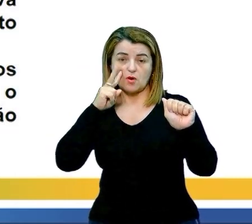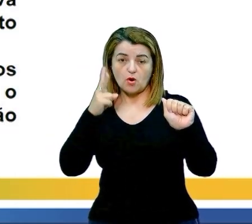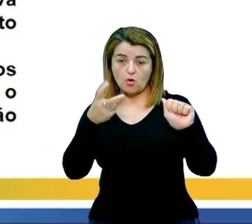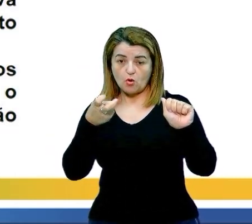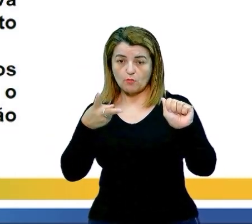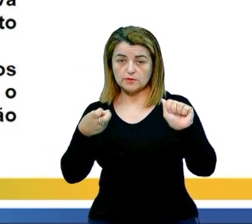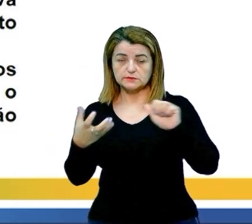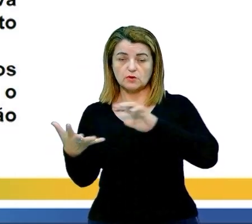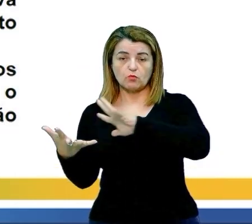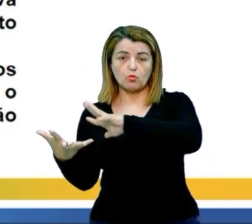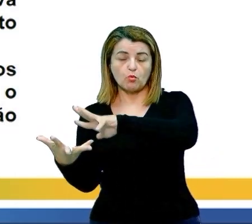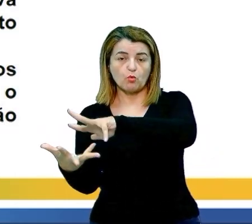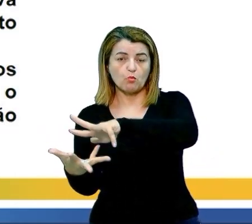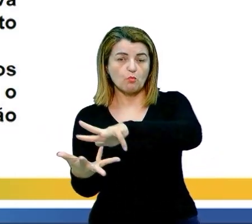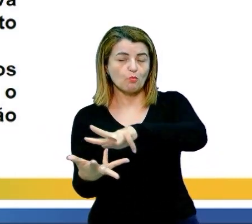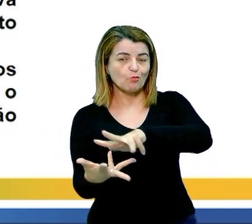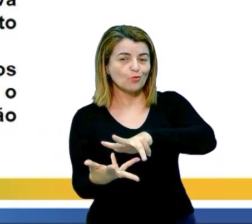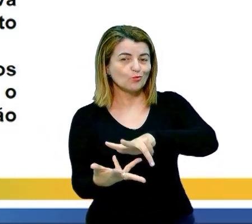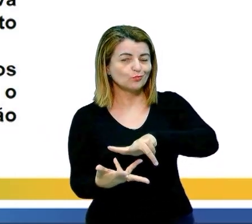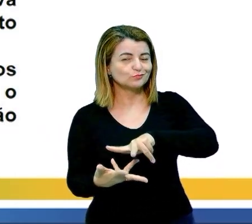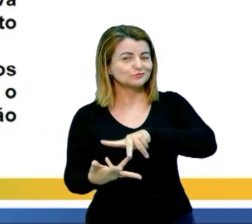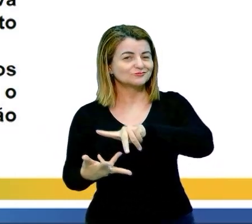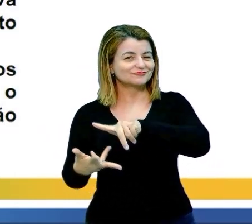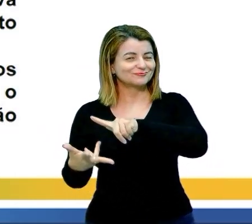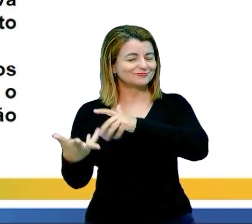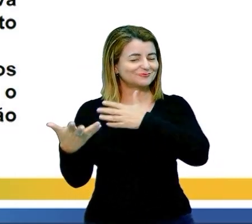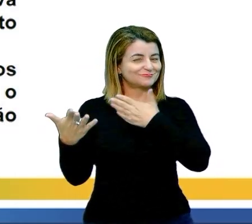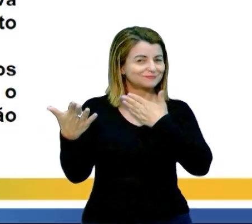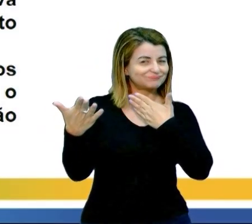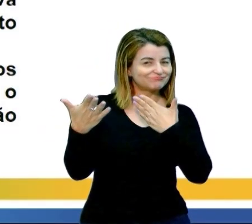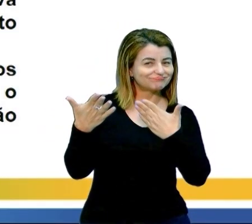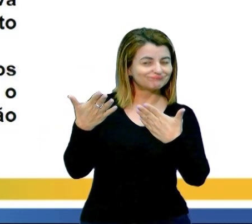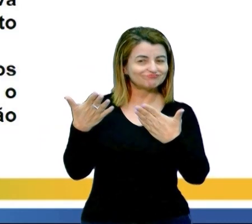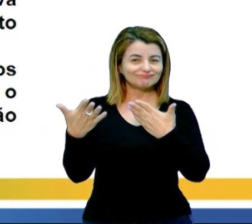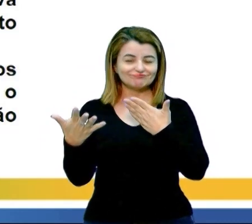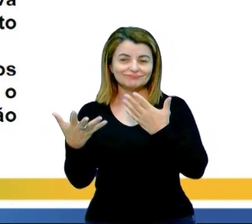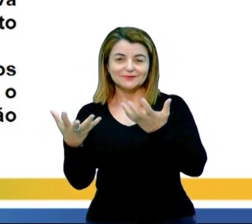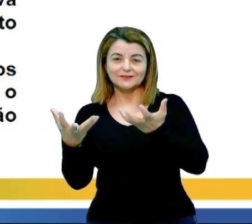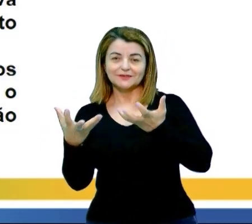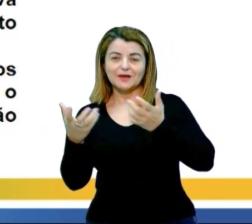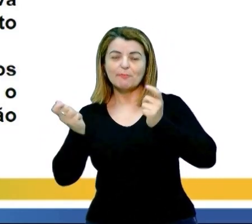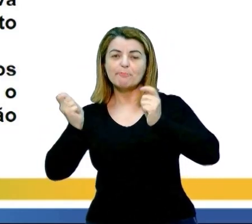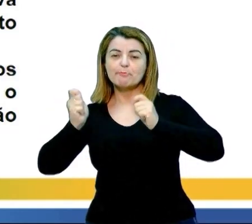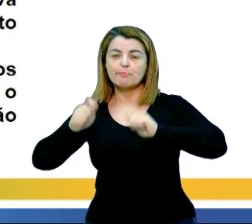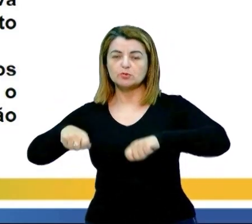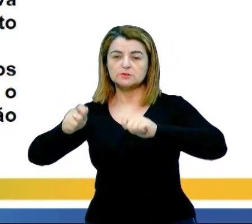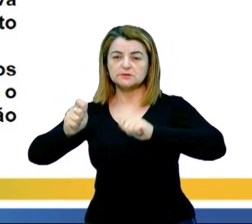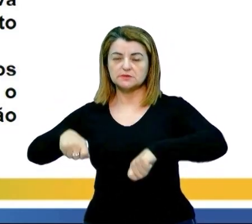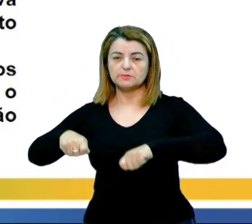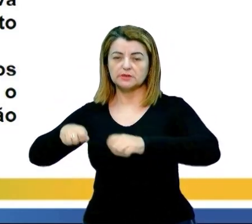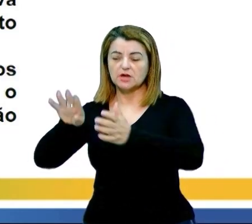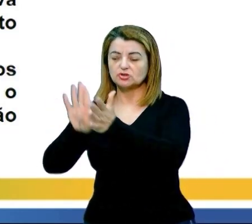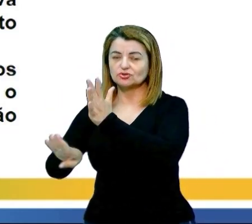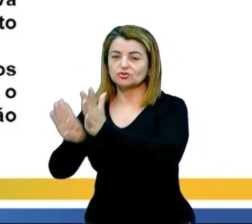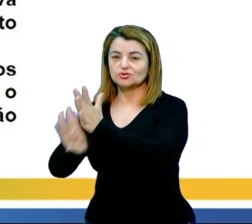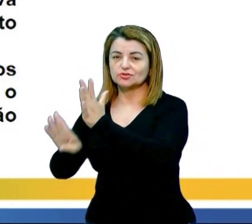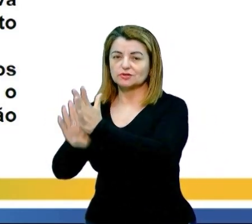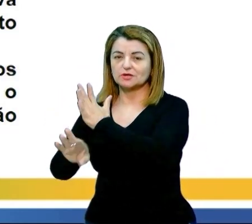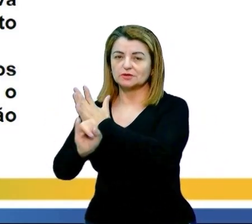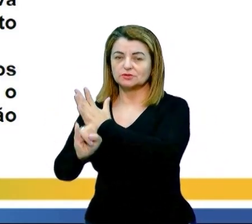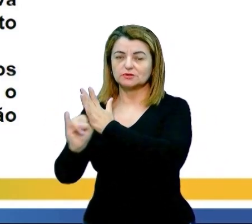observam o mundo com pessimismo e anseia pela possibilidade de eliminar as instituições